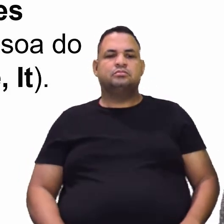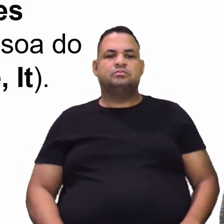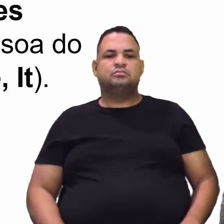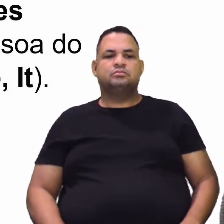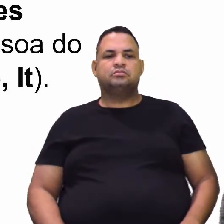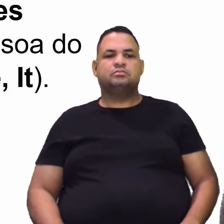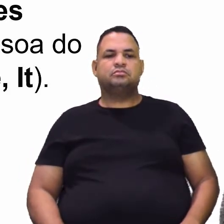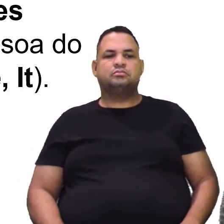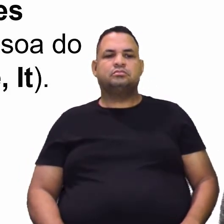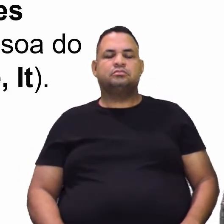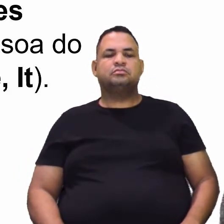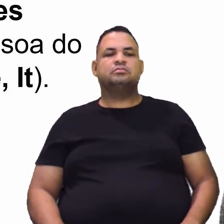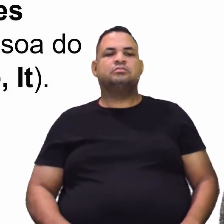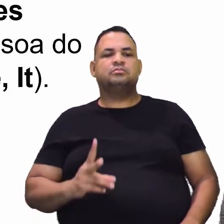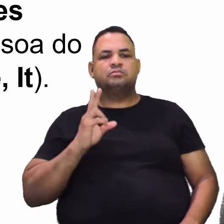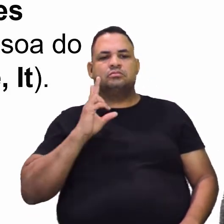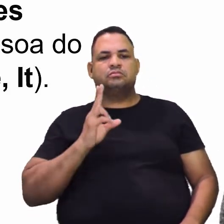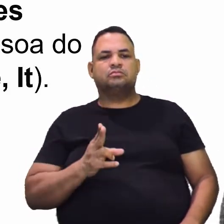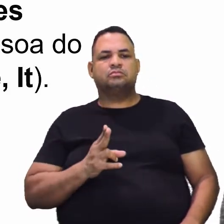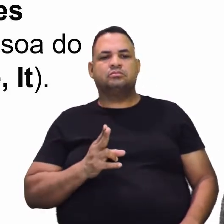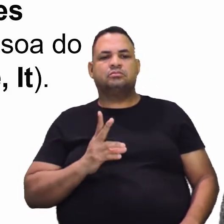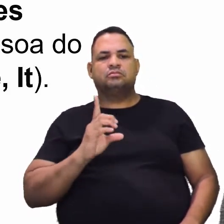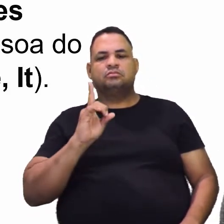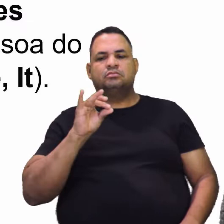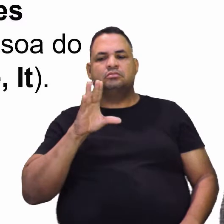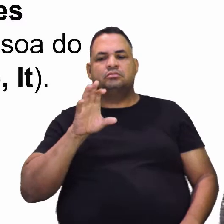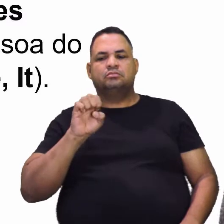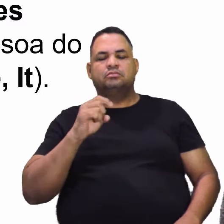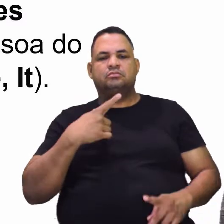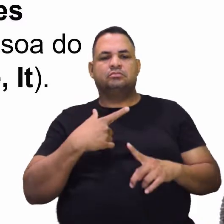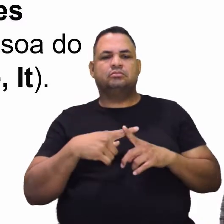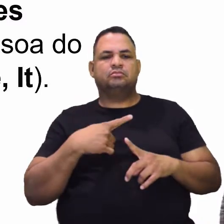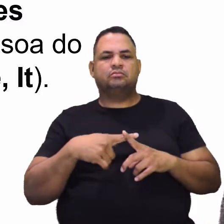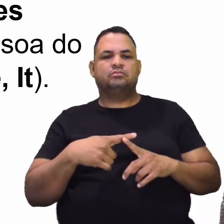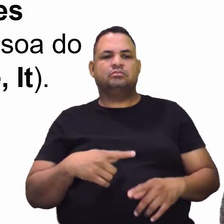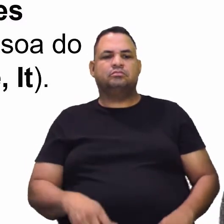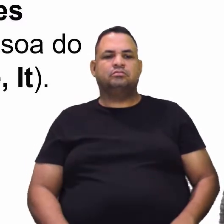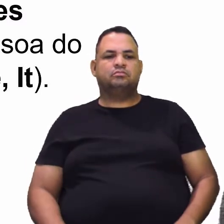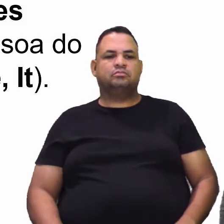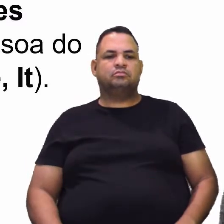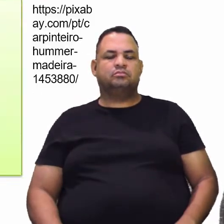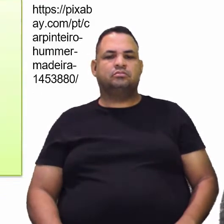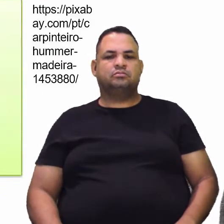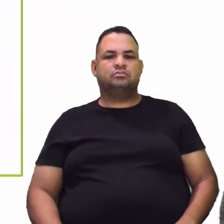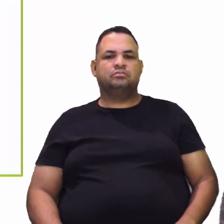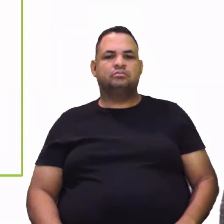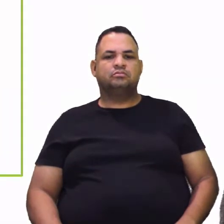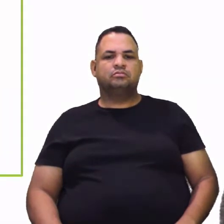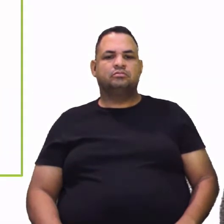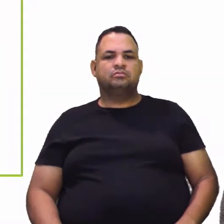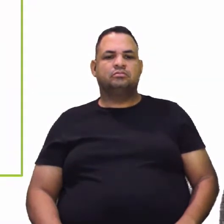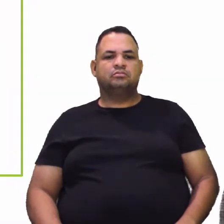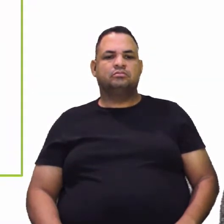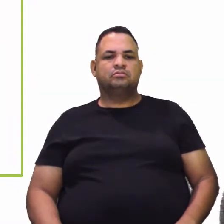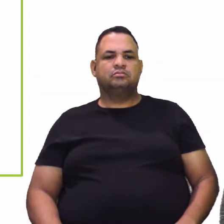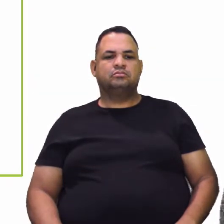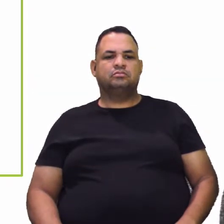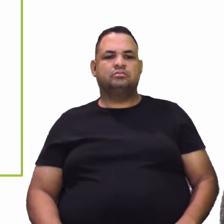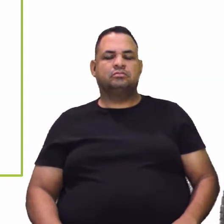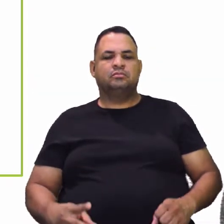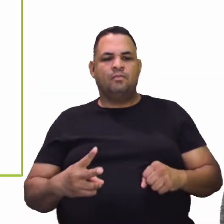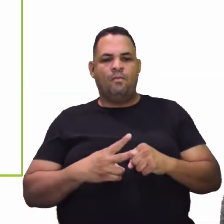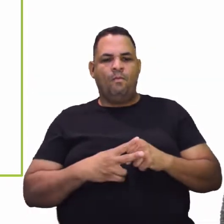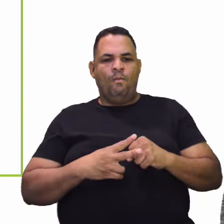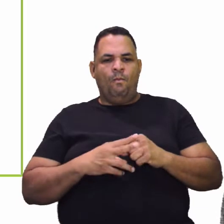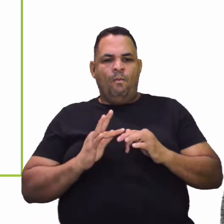do é a mesma coisa que does. Por quê? Olha lá. Volta aqui.